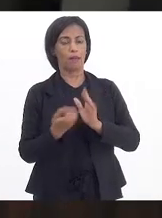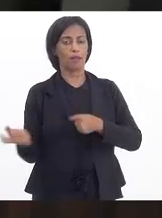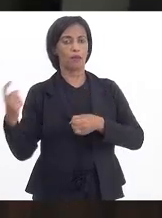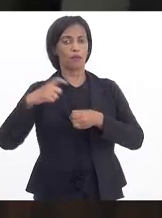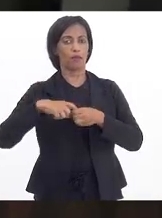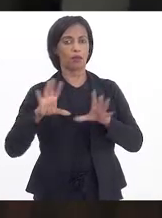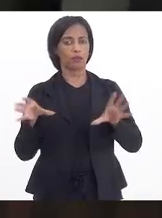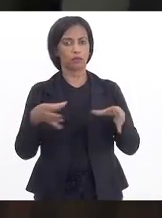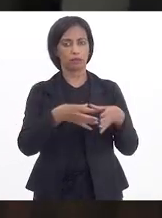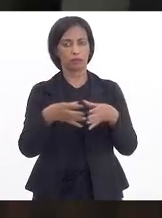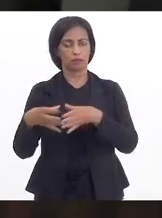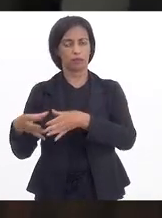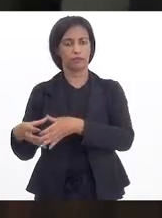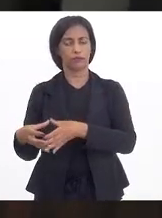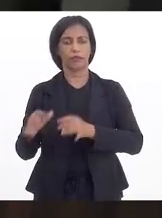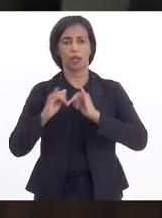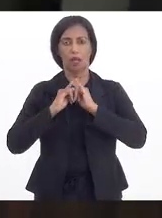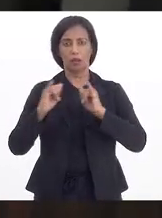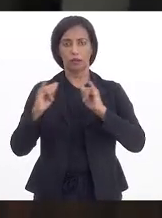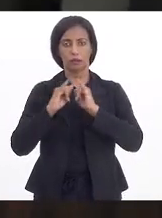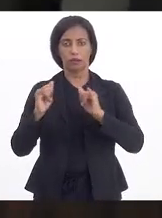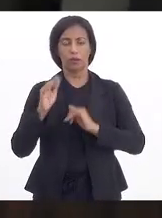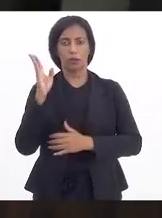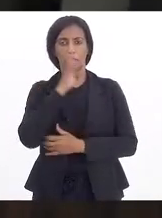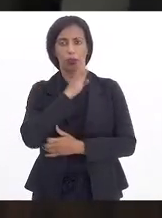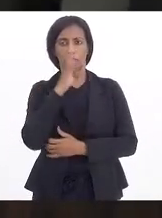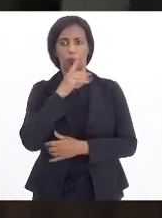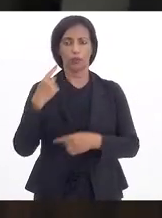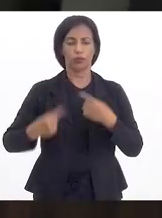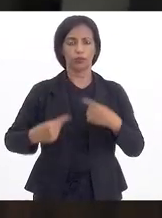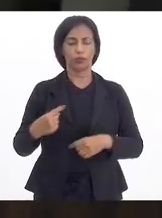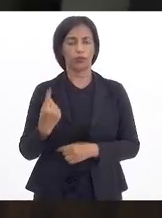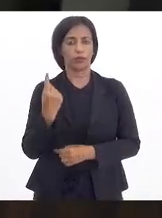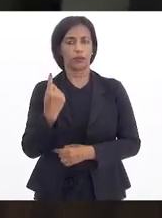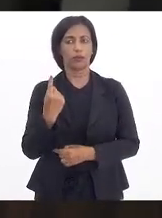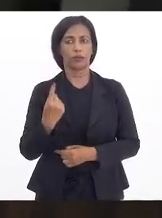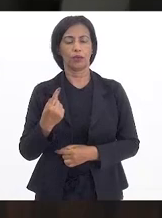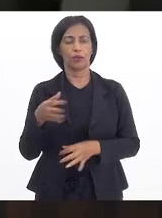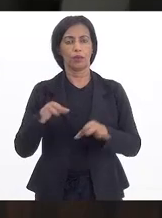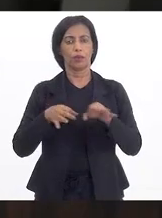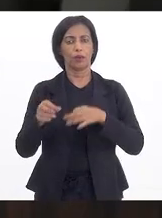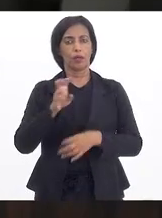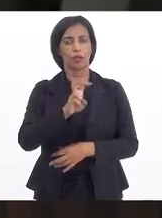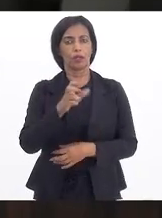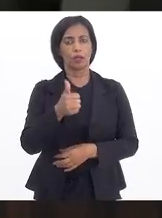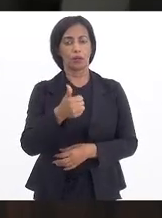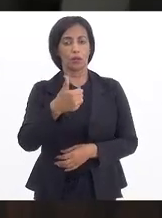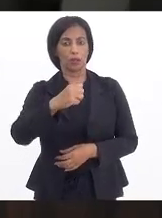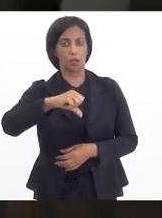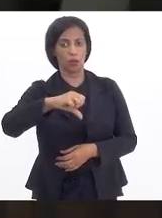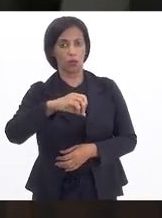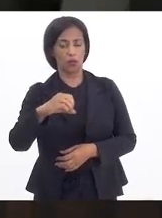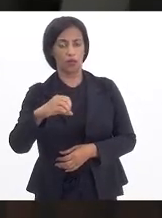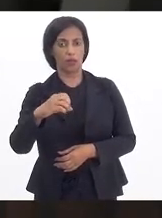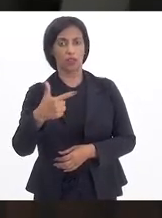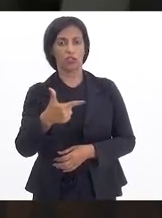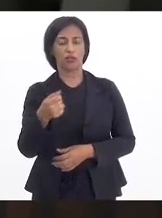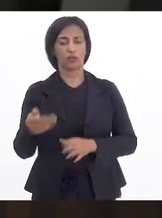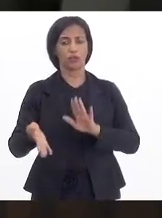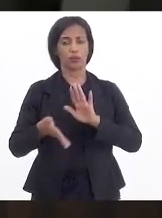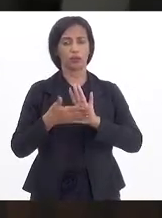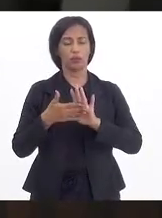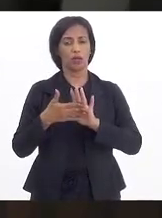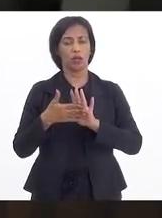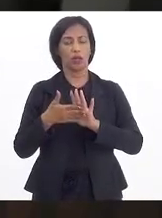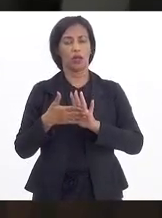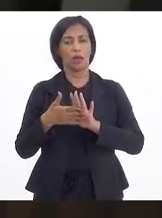retorna as comissões anuncio é regime de urgência de Picos a única projeto de lei 5190 de 21 de autoria da comissão